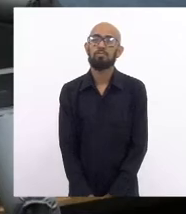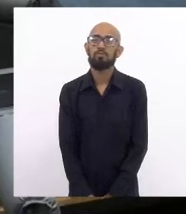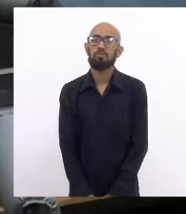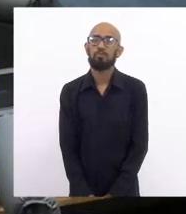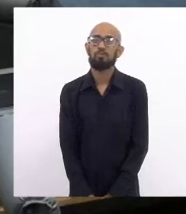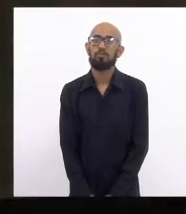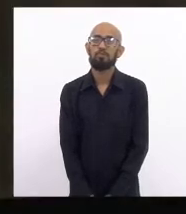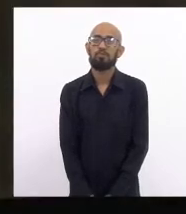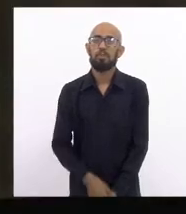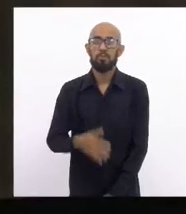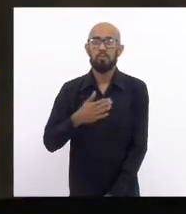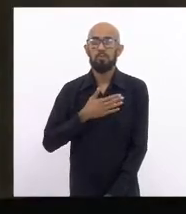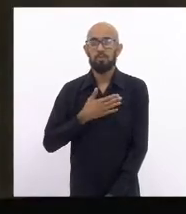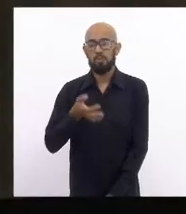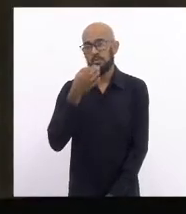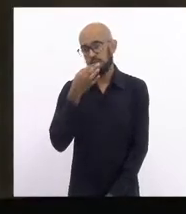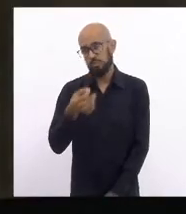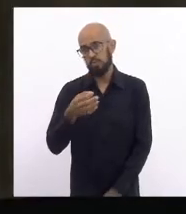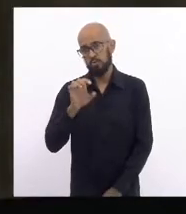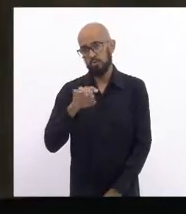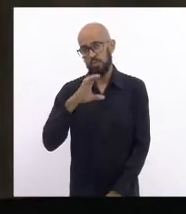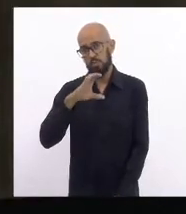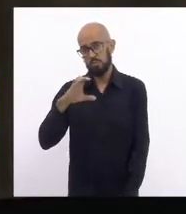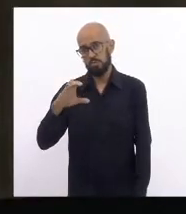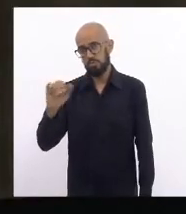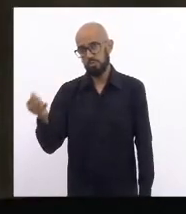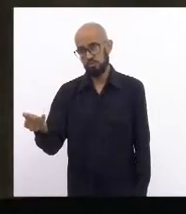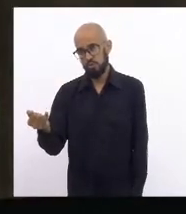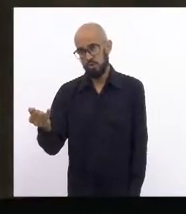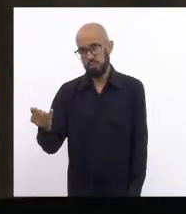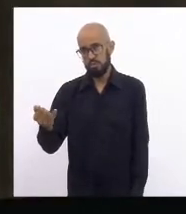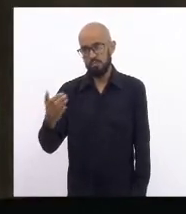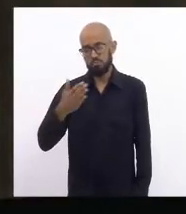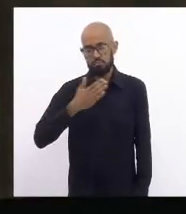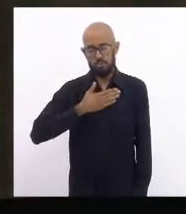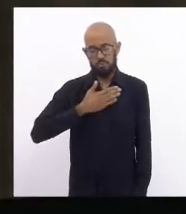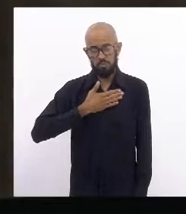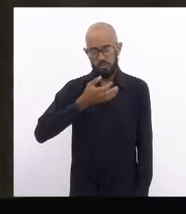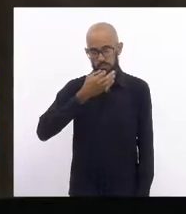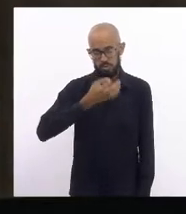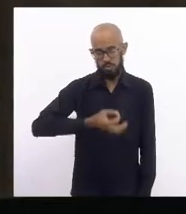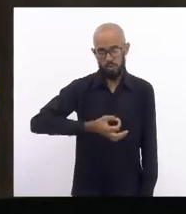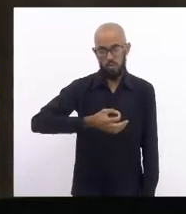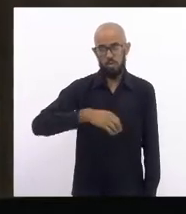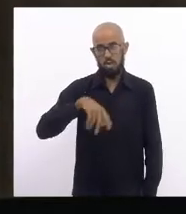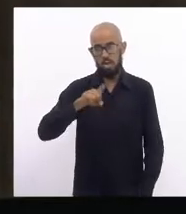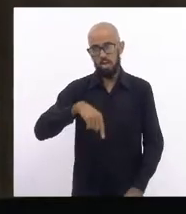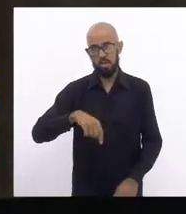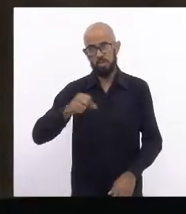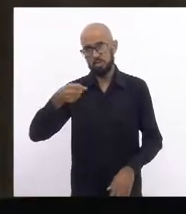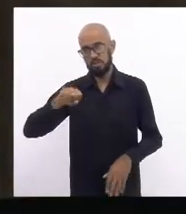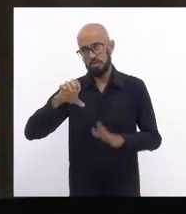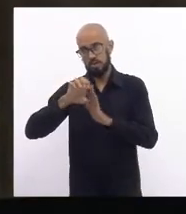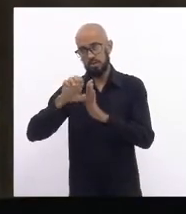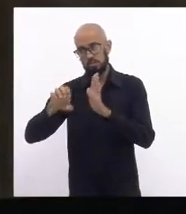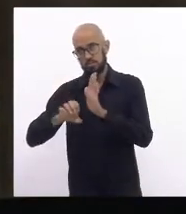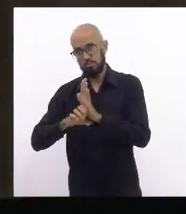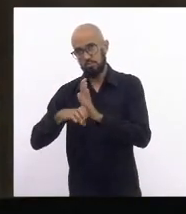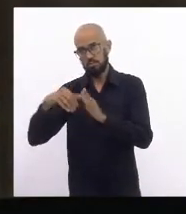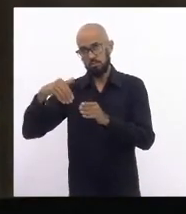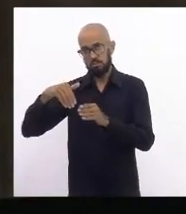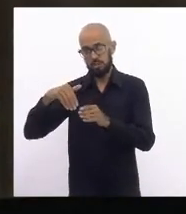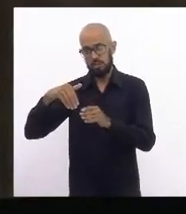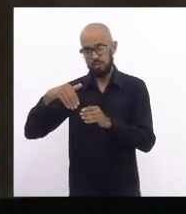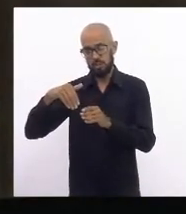Estou dando parecer somente pela CCJ. Me cabe dizer se a emenda é ou